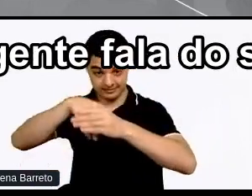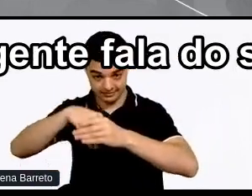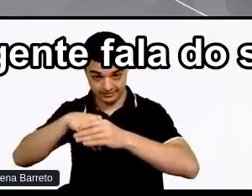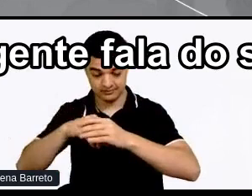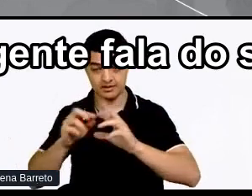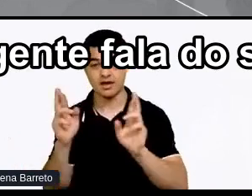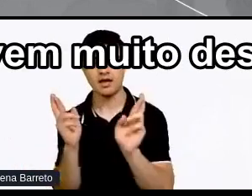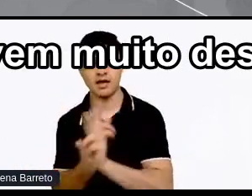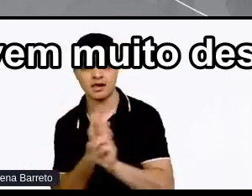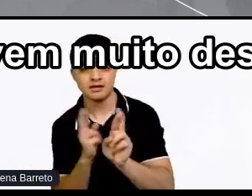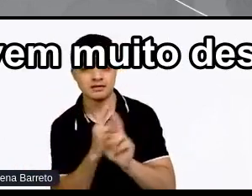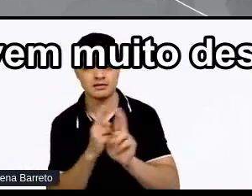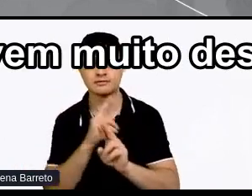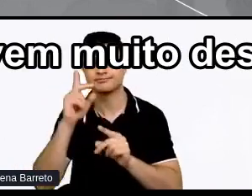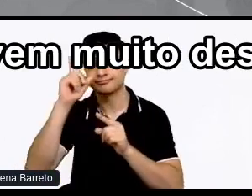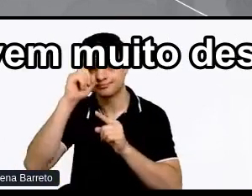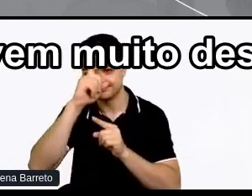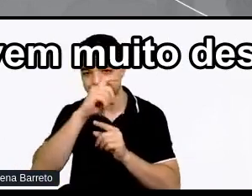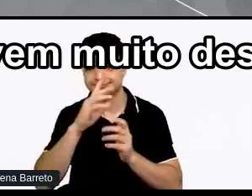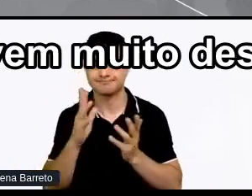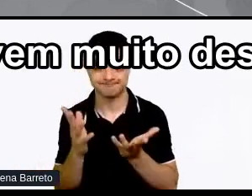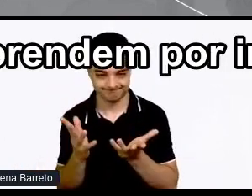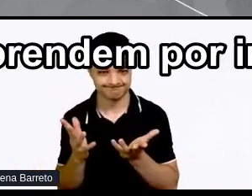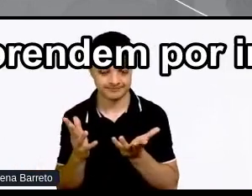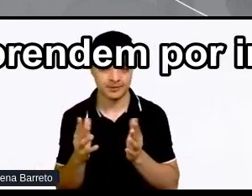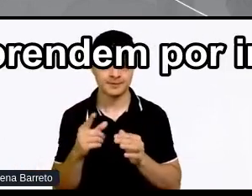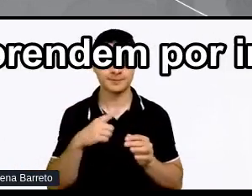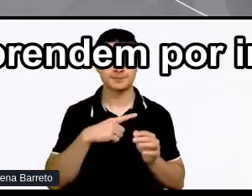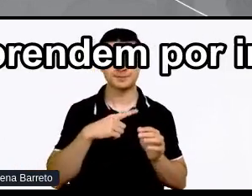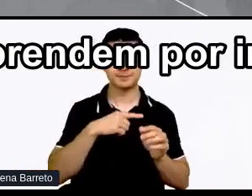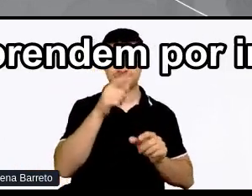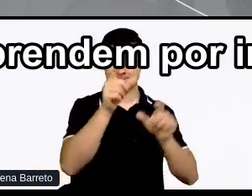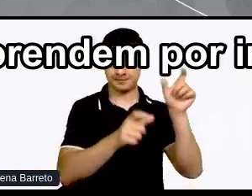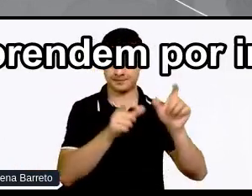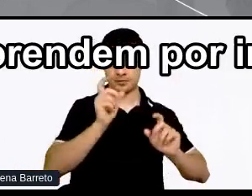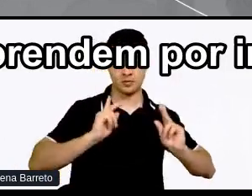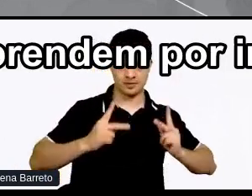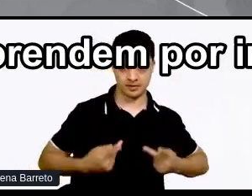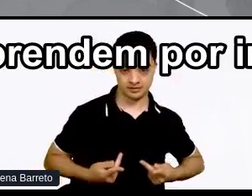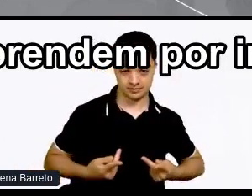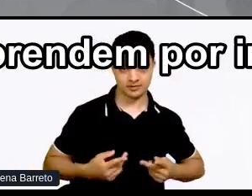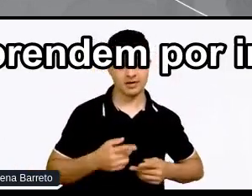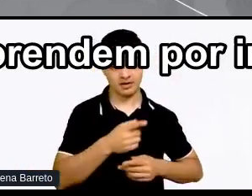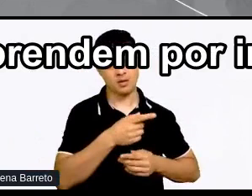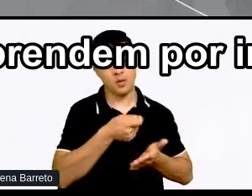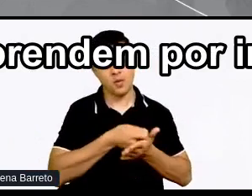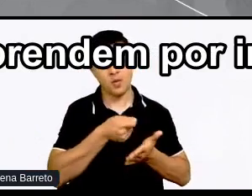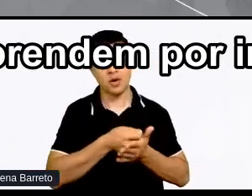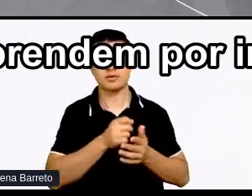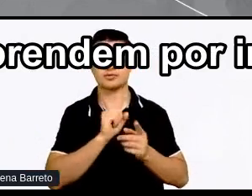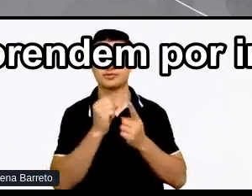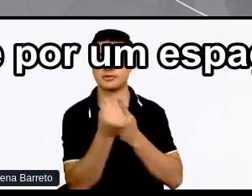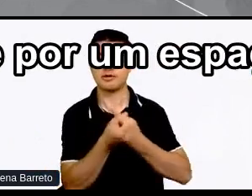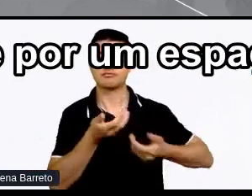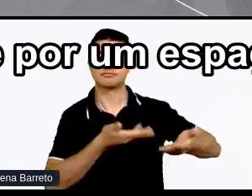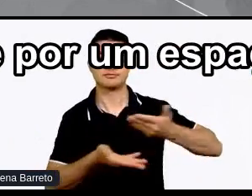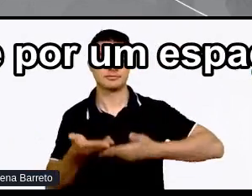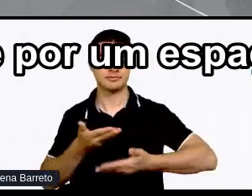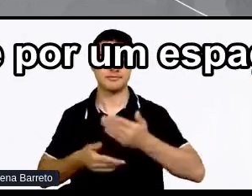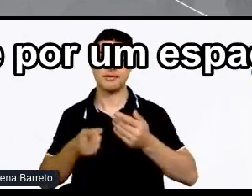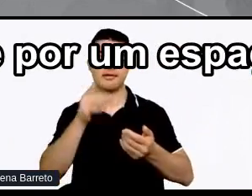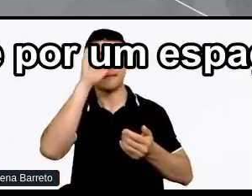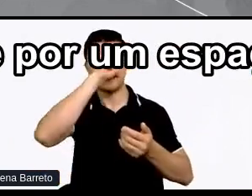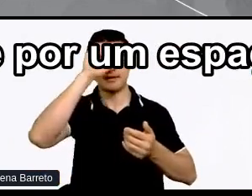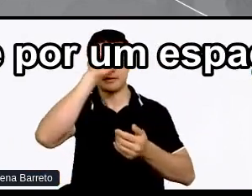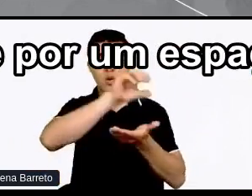ser humano e o ser social, vem muito dessa diversidade. As pessoas aprendem por imitação, por estudos formais e